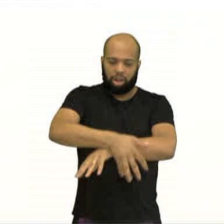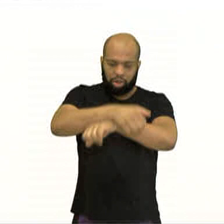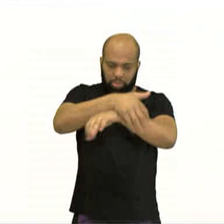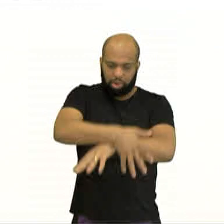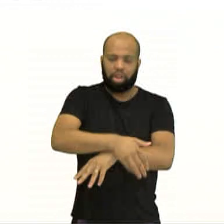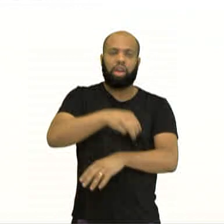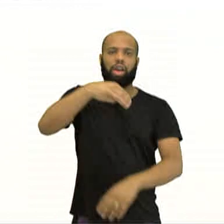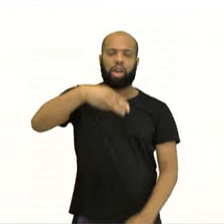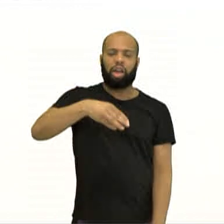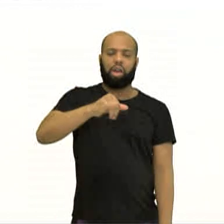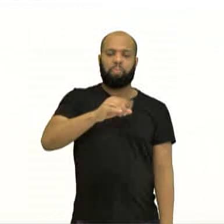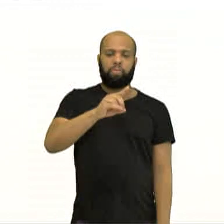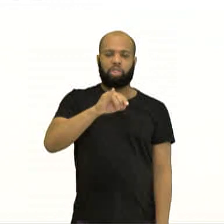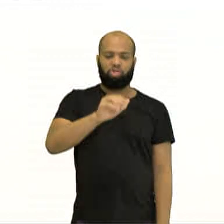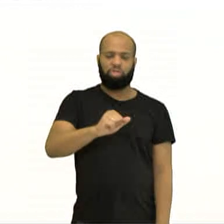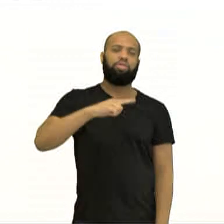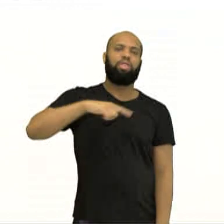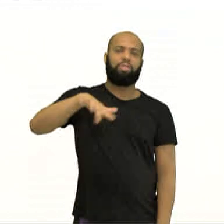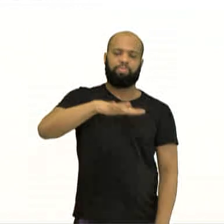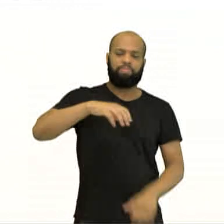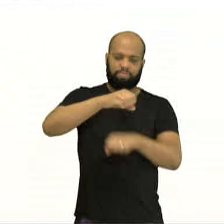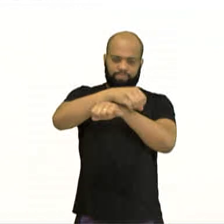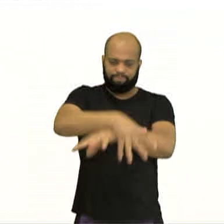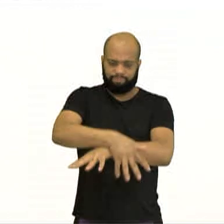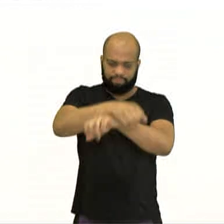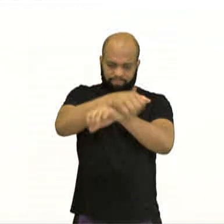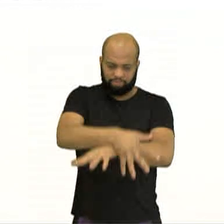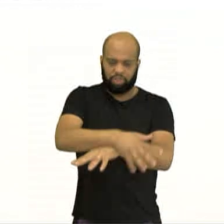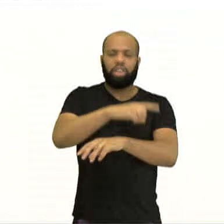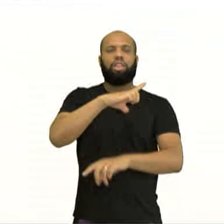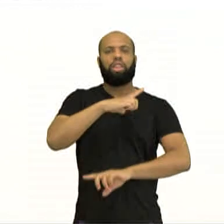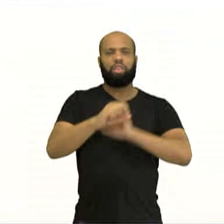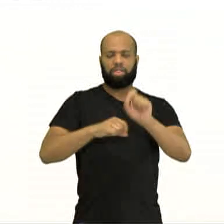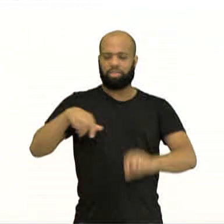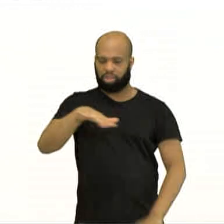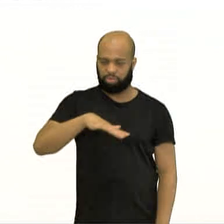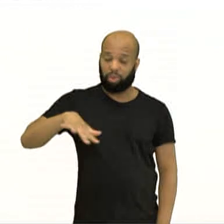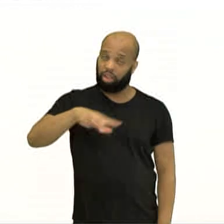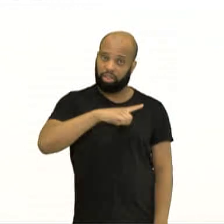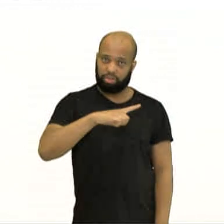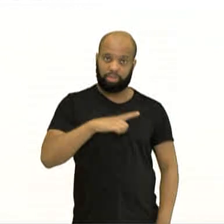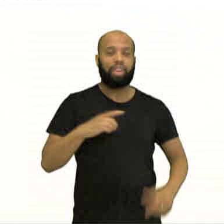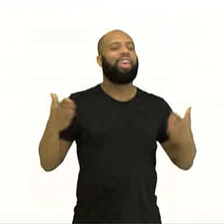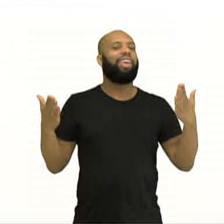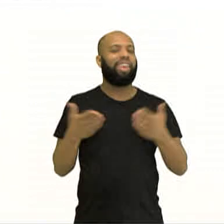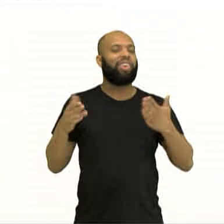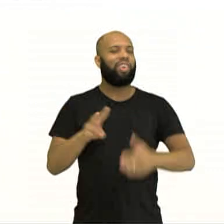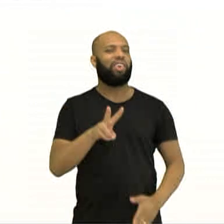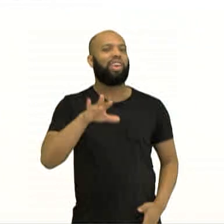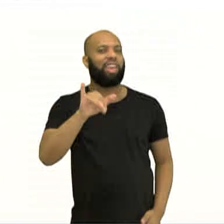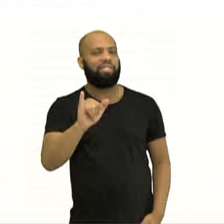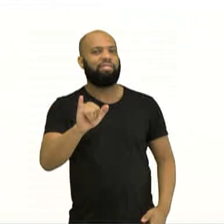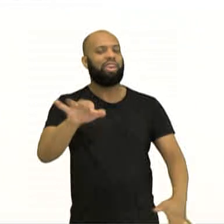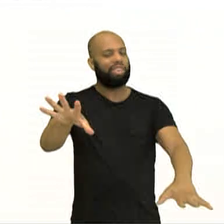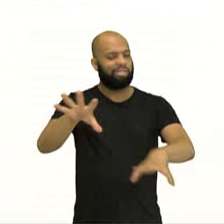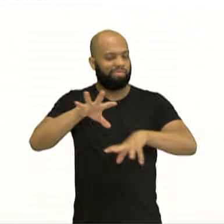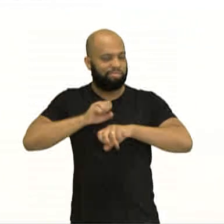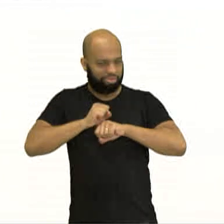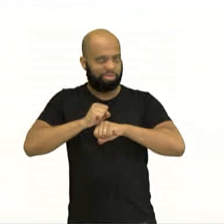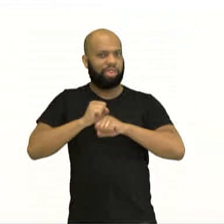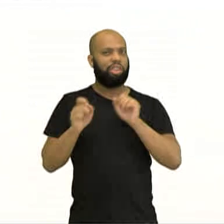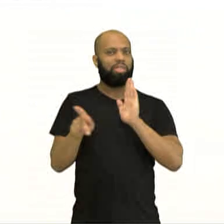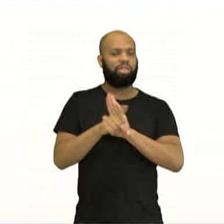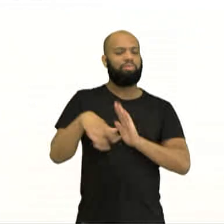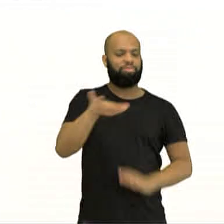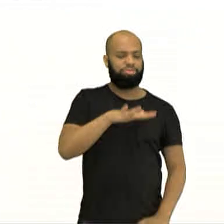comunicação, eles têm esse espaço. E é um espaço que está lá. Vamos nos apropriar